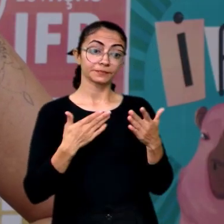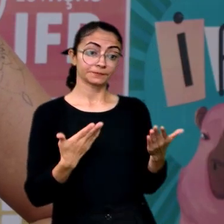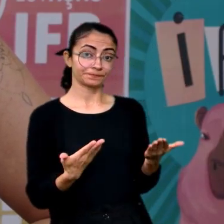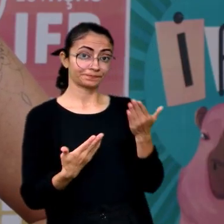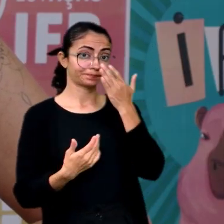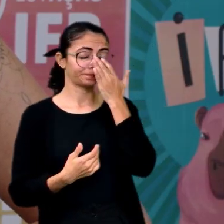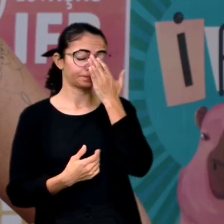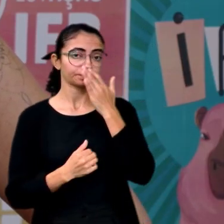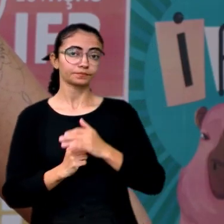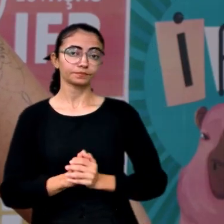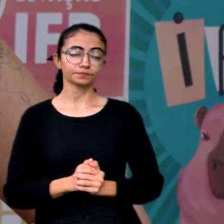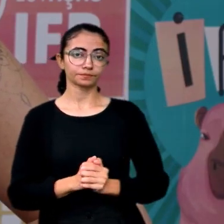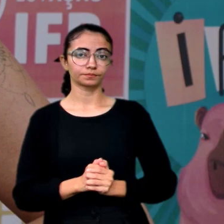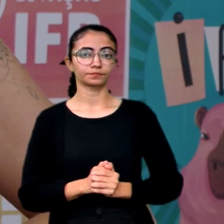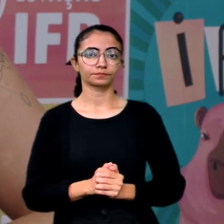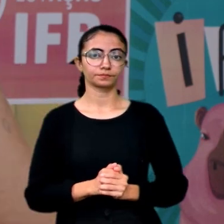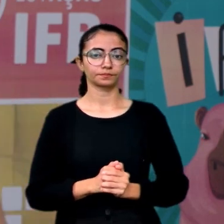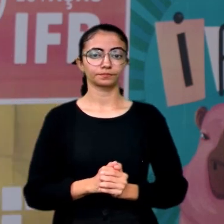a gente,